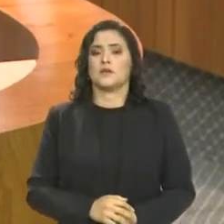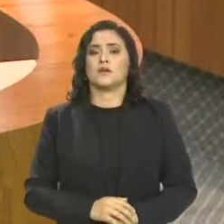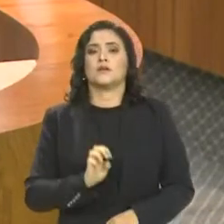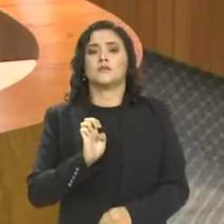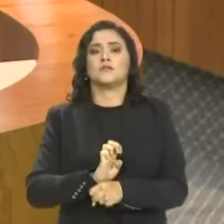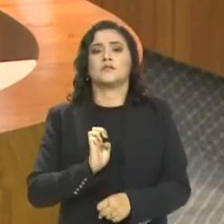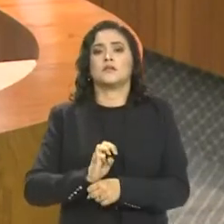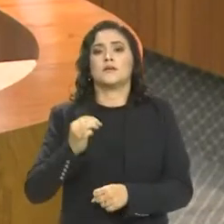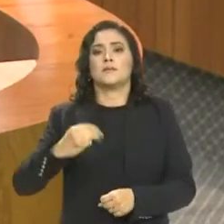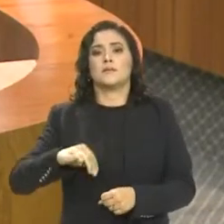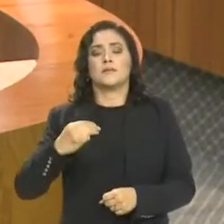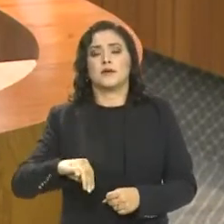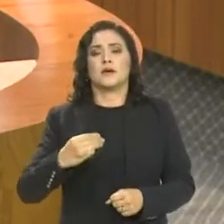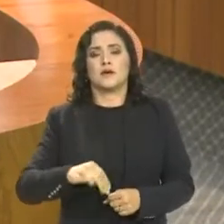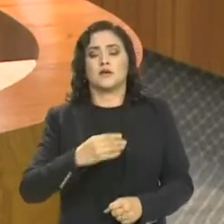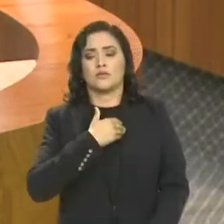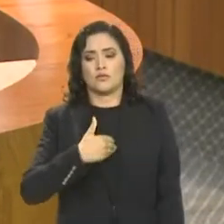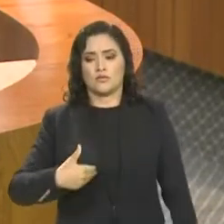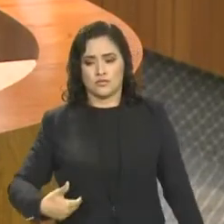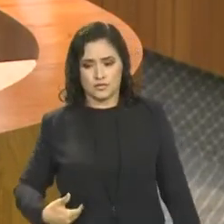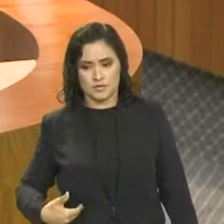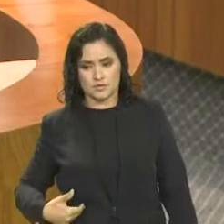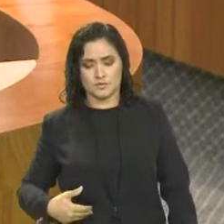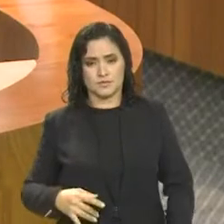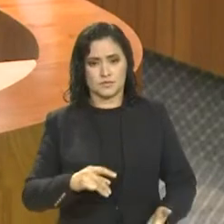Assembleia Legislativa, por meio